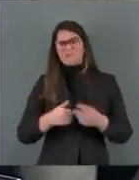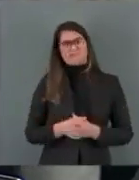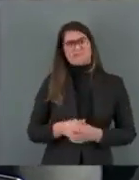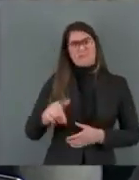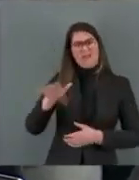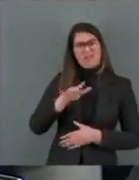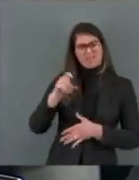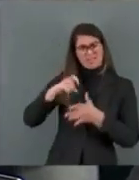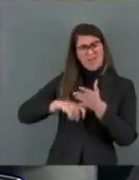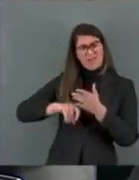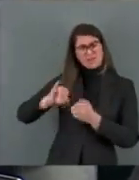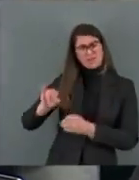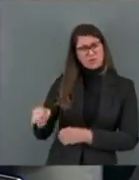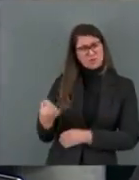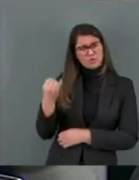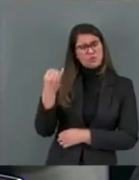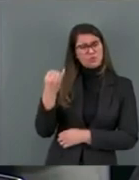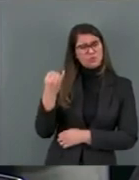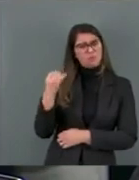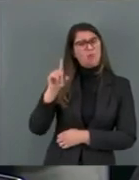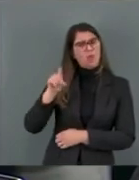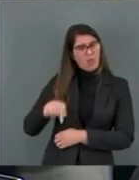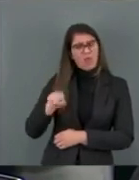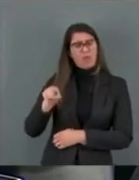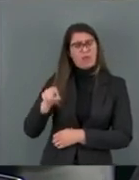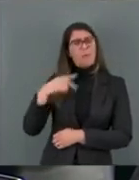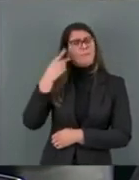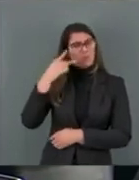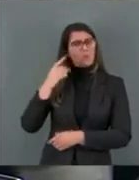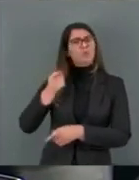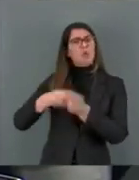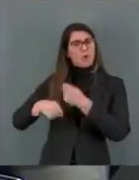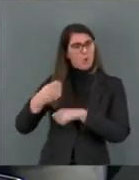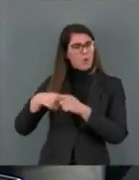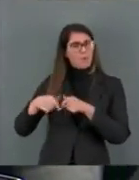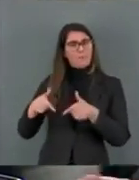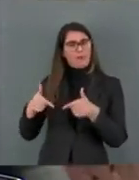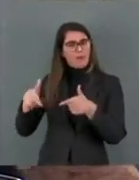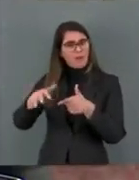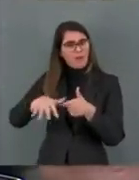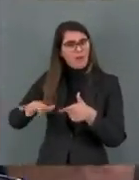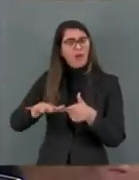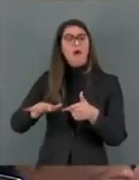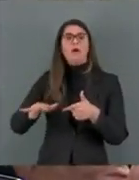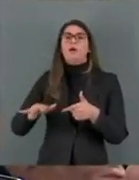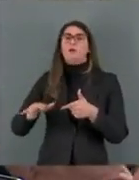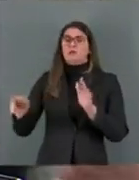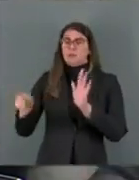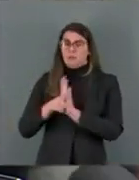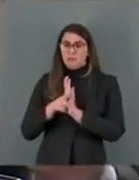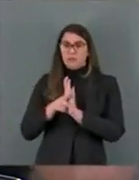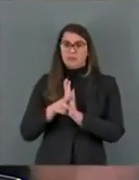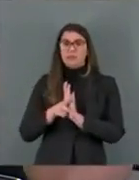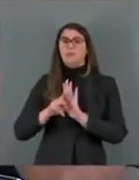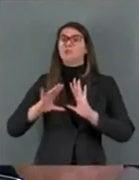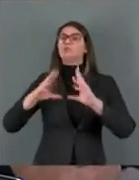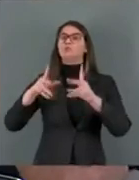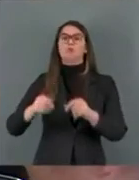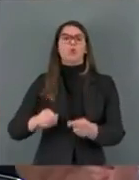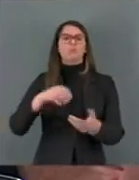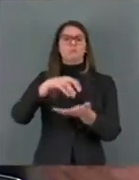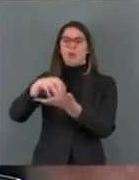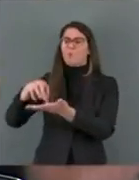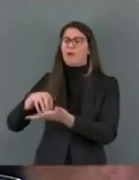de juros, que é um instrumento de política econômica aplicada indistintamente a todos os agentes,